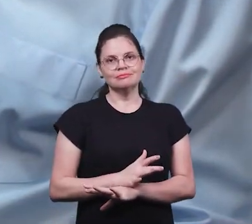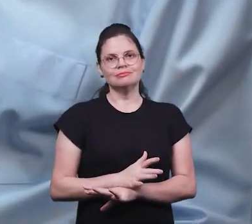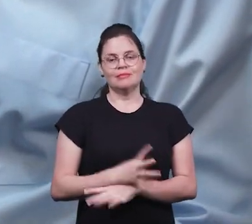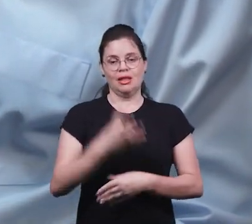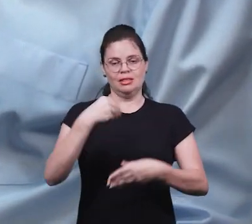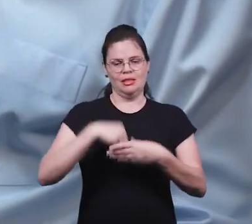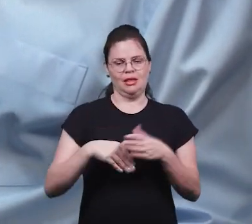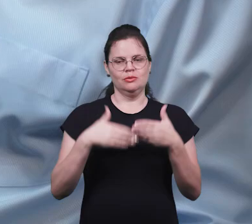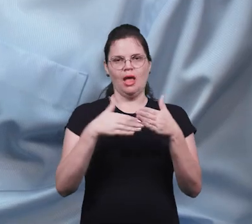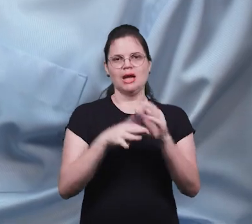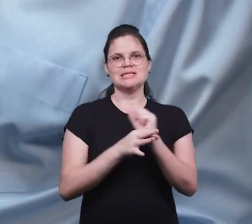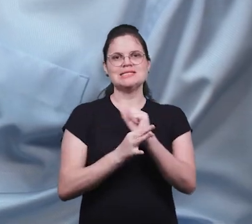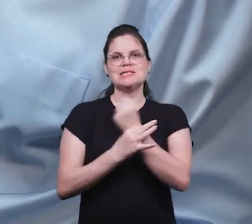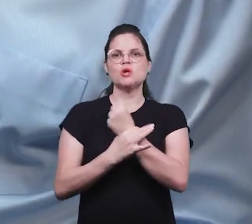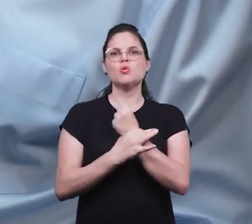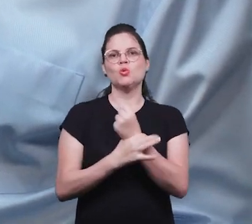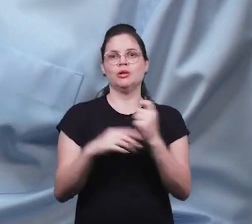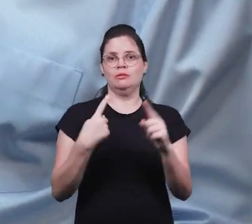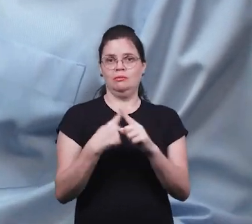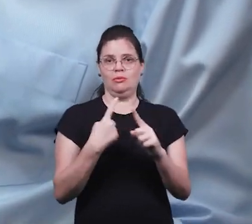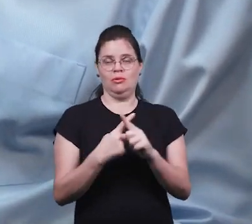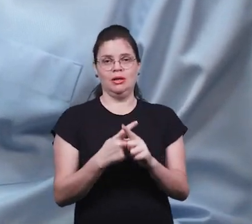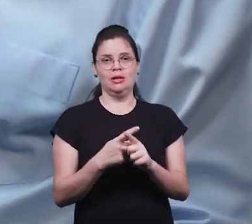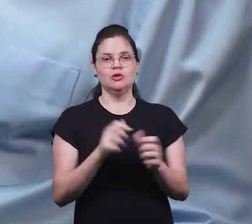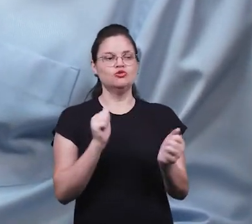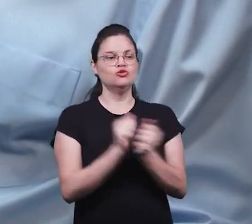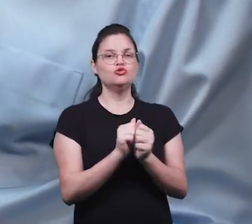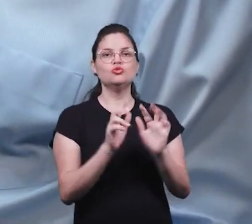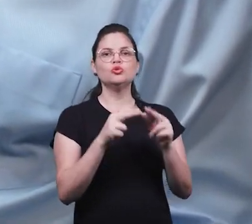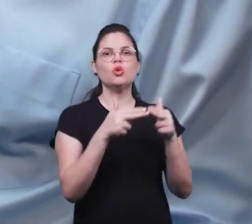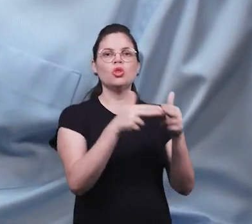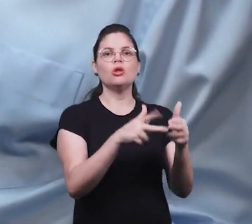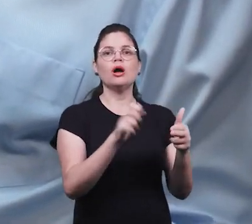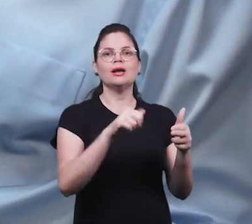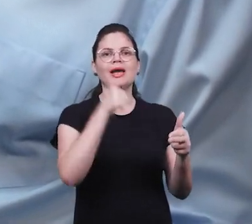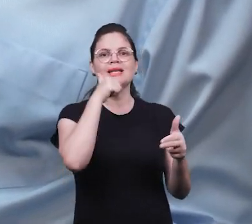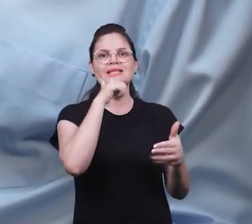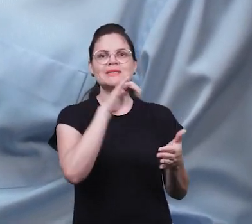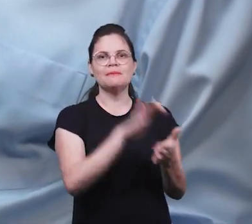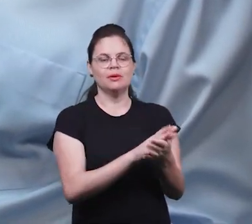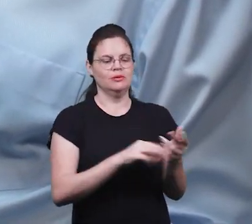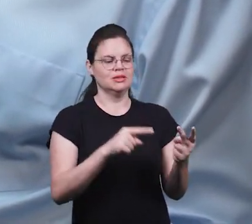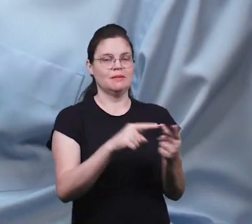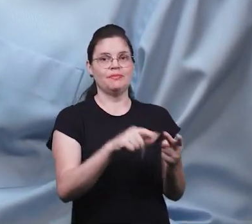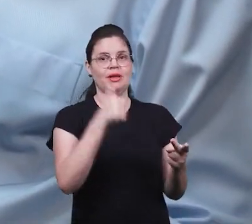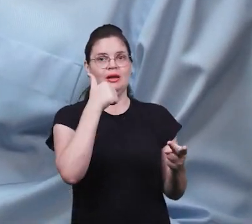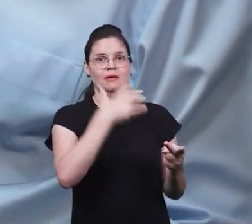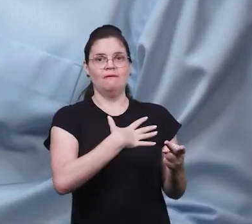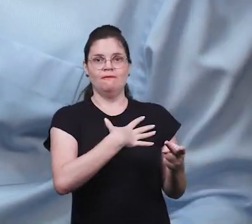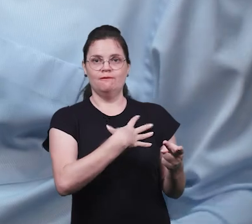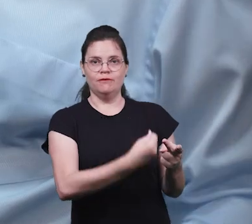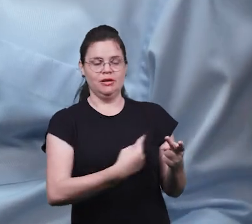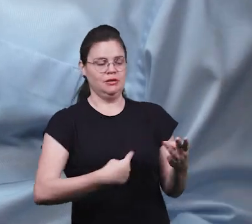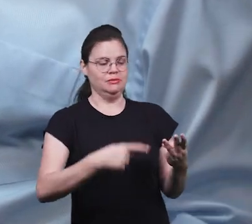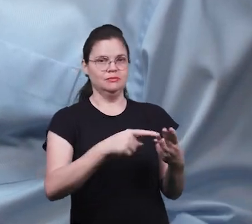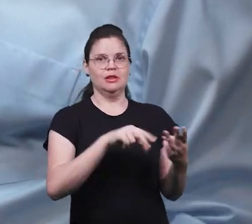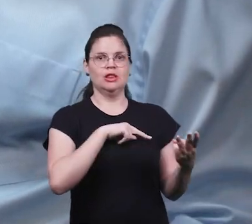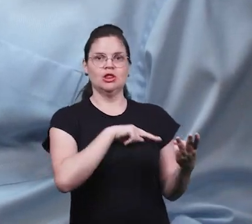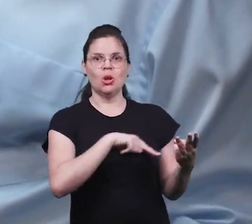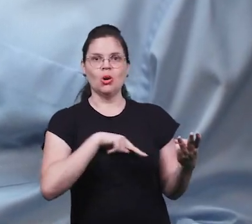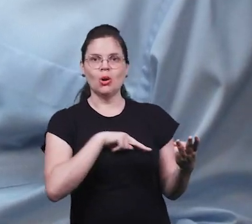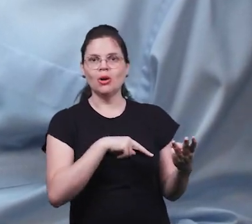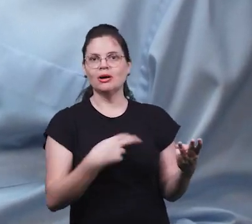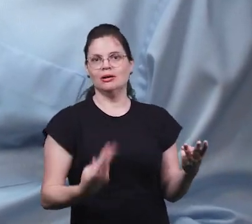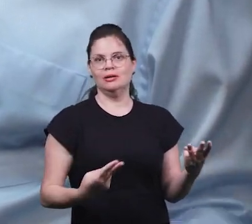dentro da arca, e ele entrou com a sua esposa, com seus filhos, com as suas noras, né? O